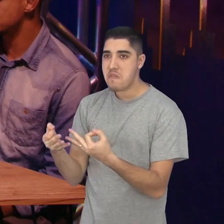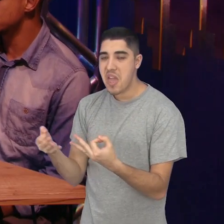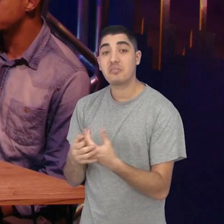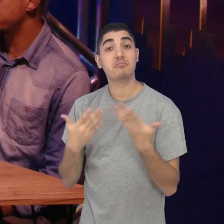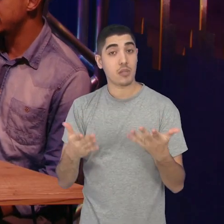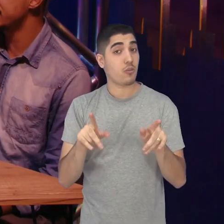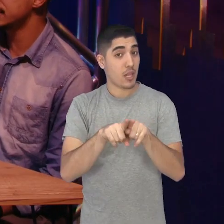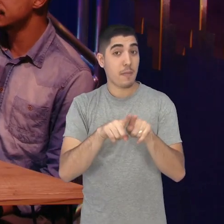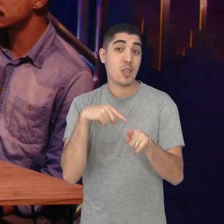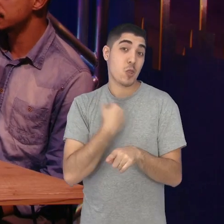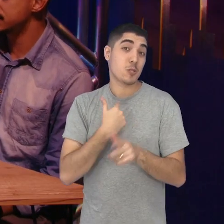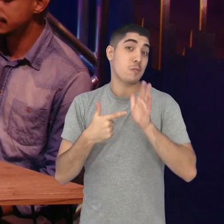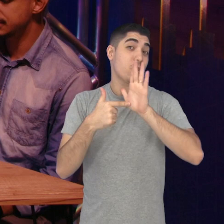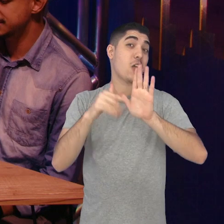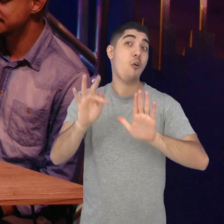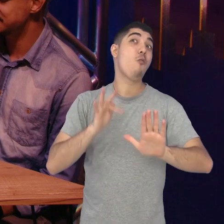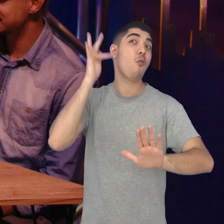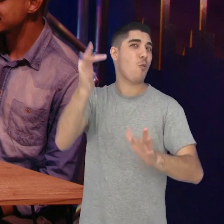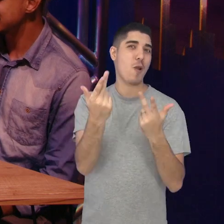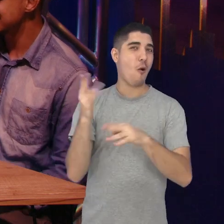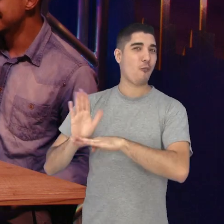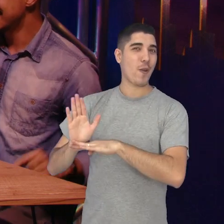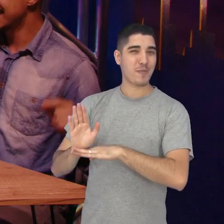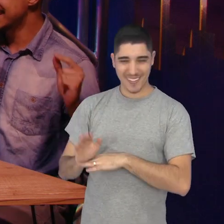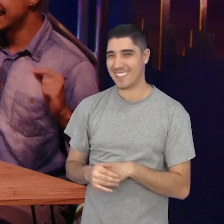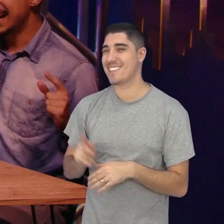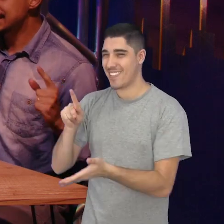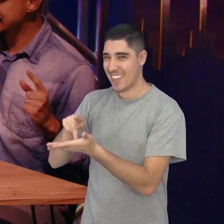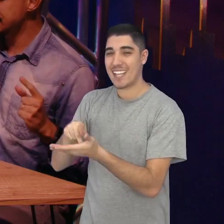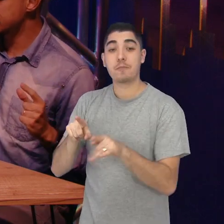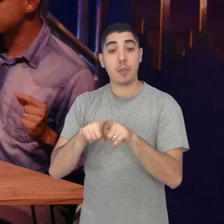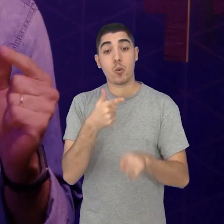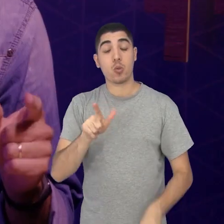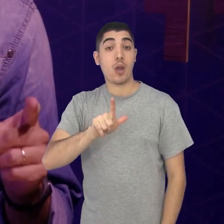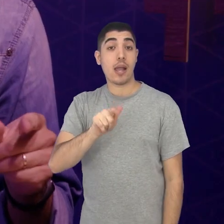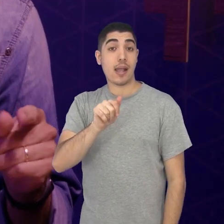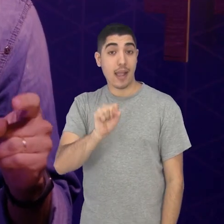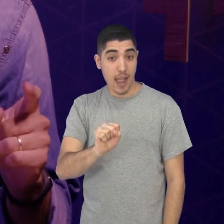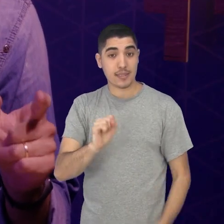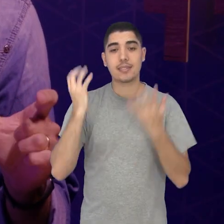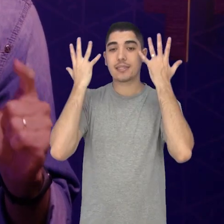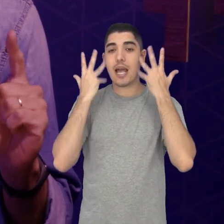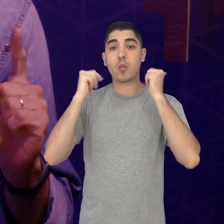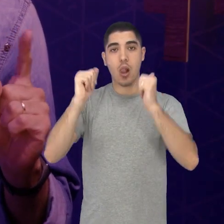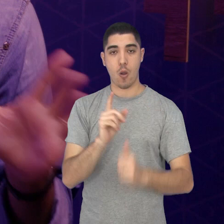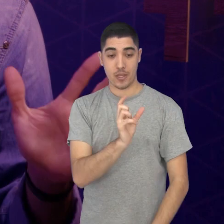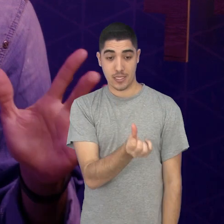o futuro, prevendo o futuro mais uma vez. Verdade. A gente tem também o gás natural,